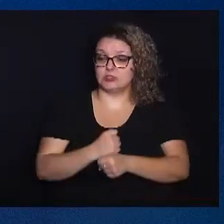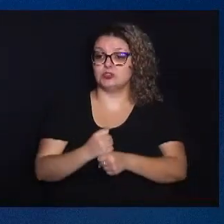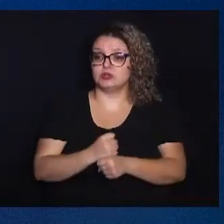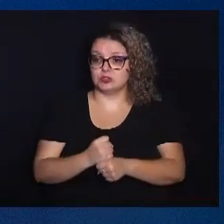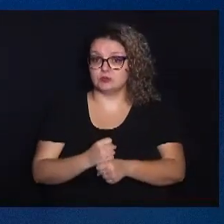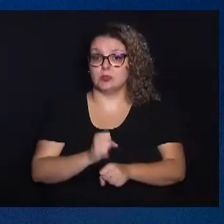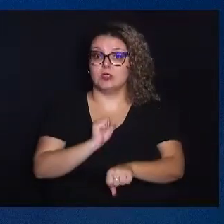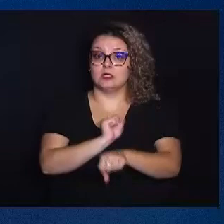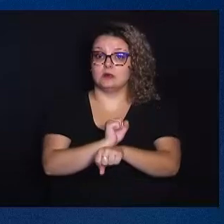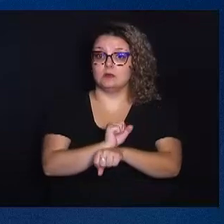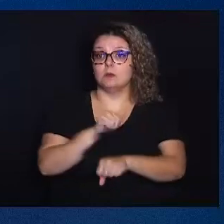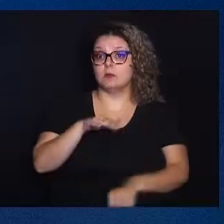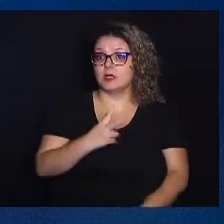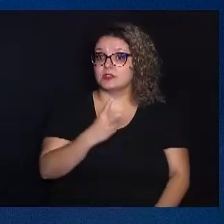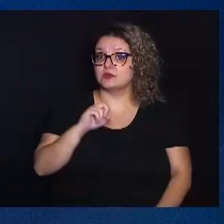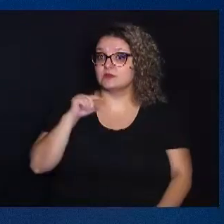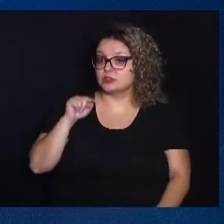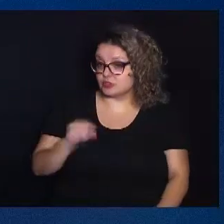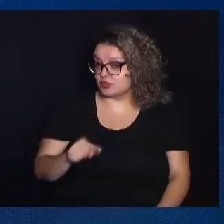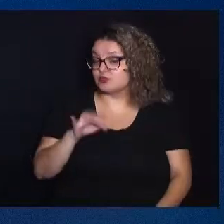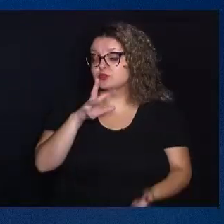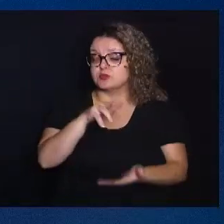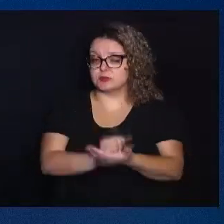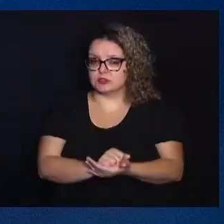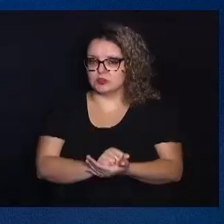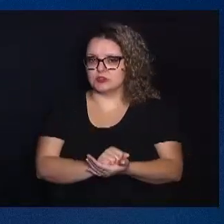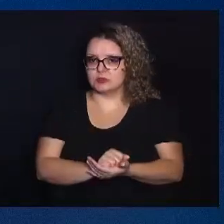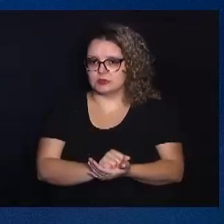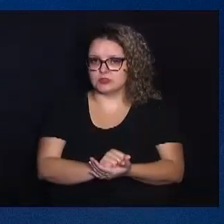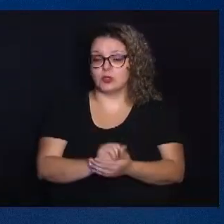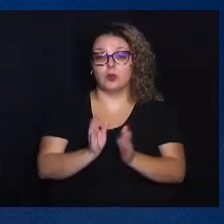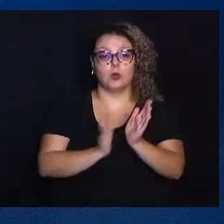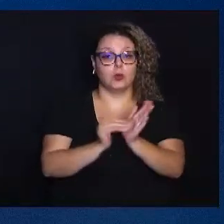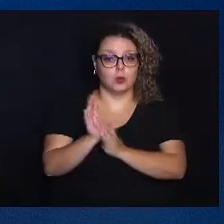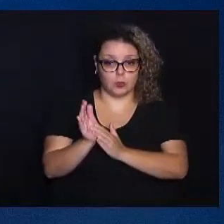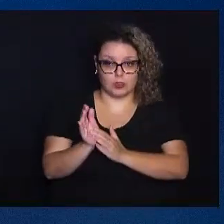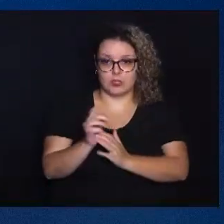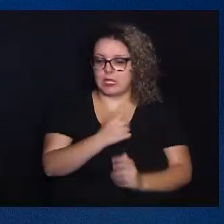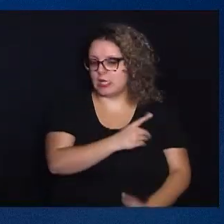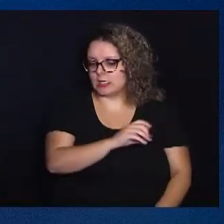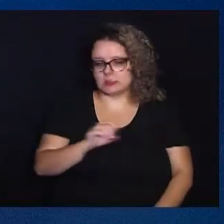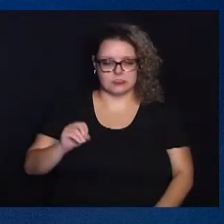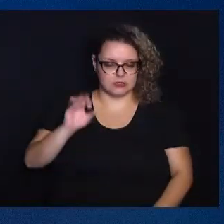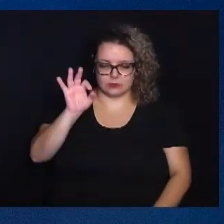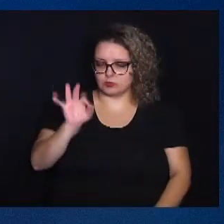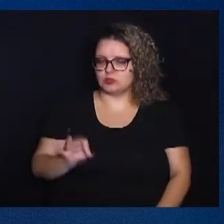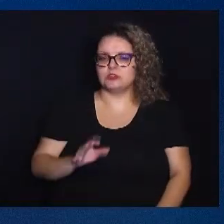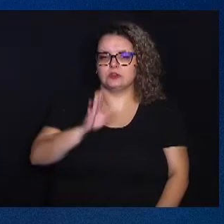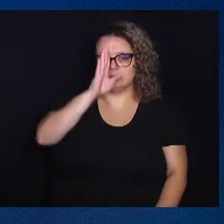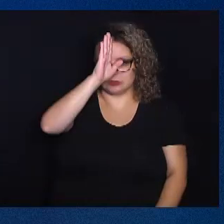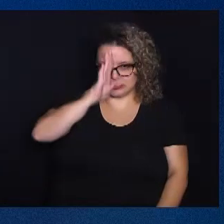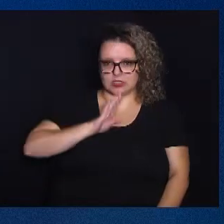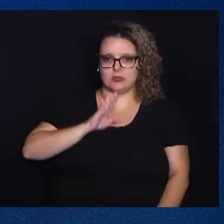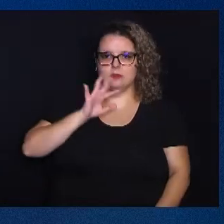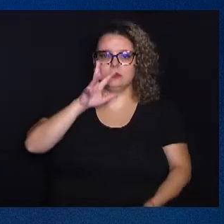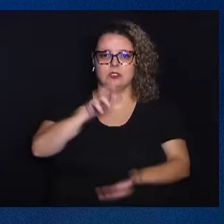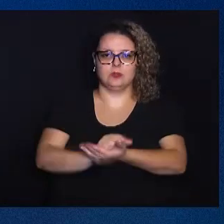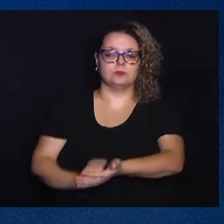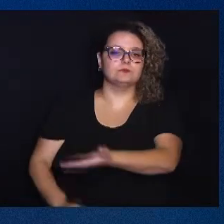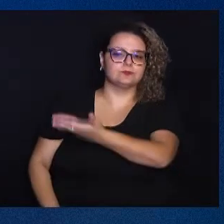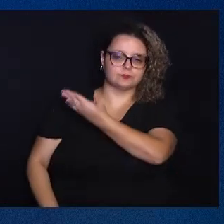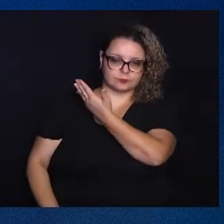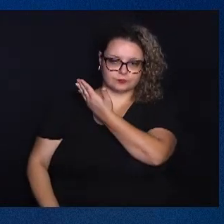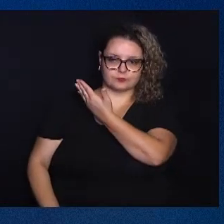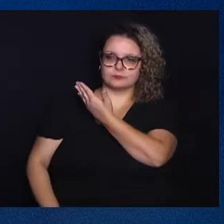e neste ano são esperadas mais de 20.000 inscrições o concurso é 100% gratuito e as inscrições